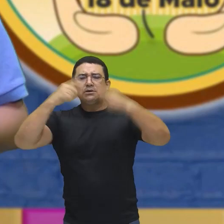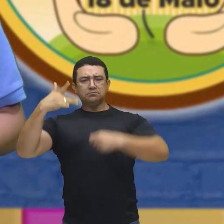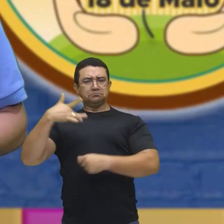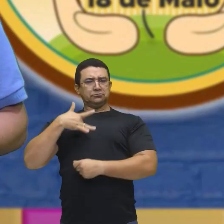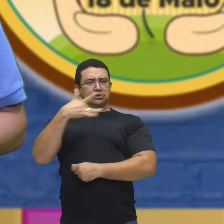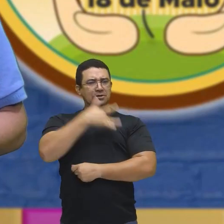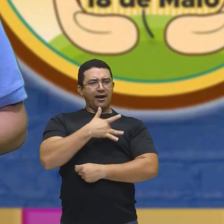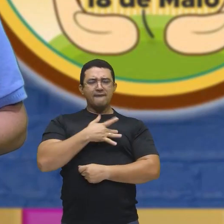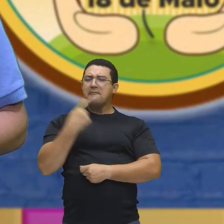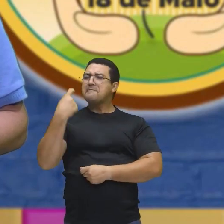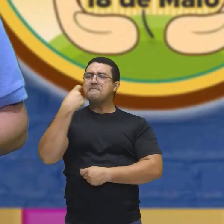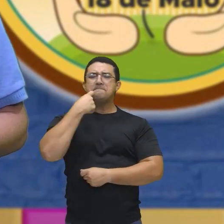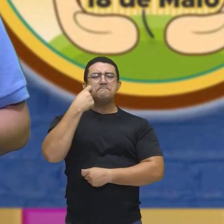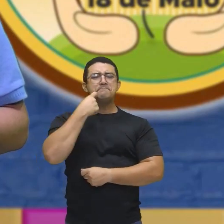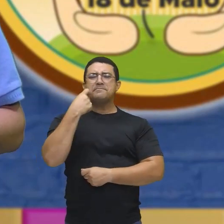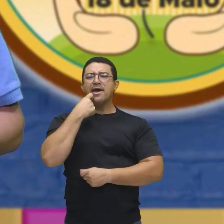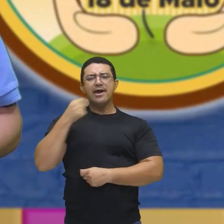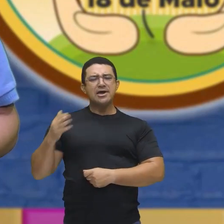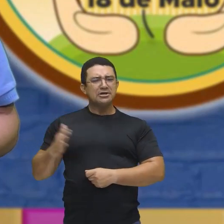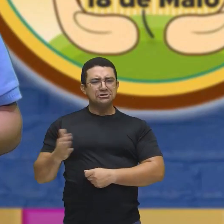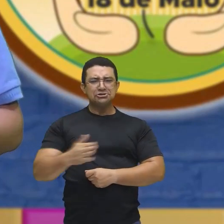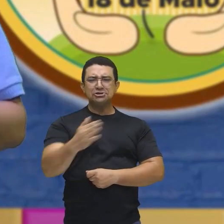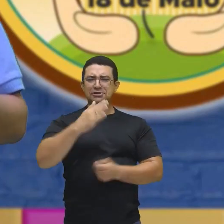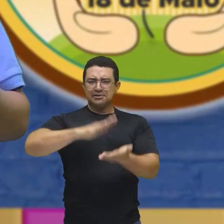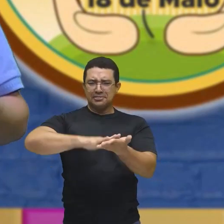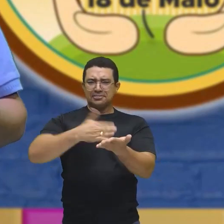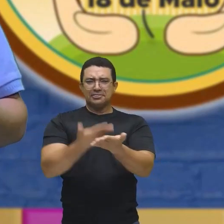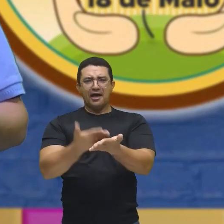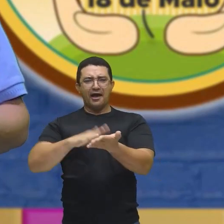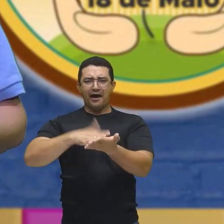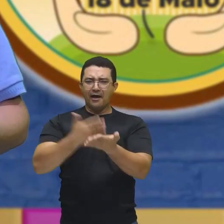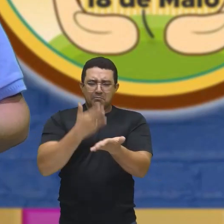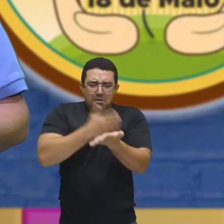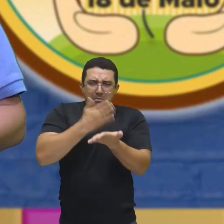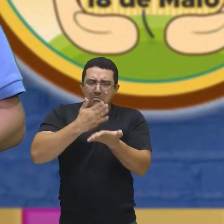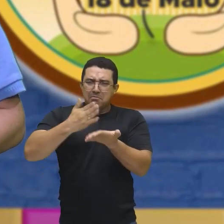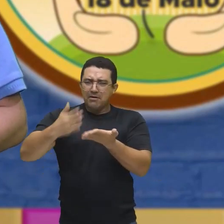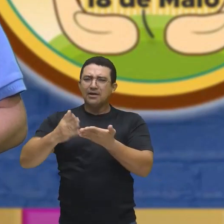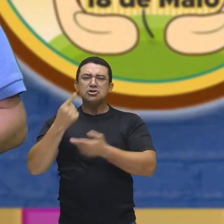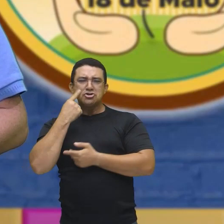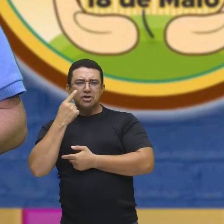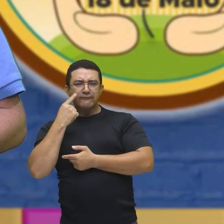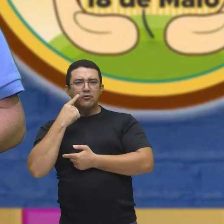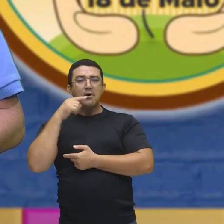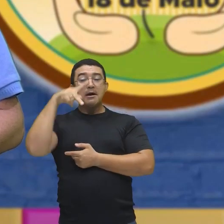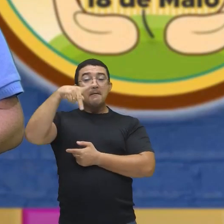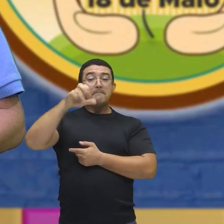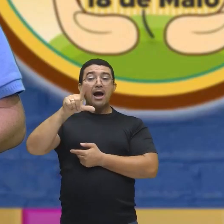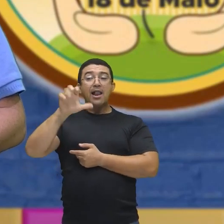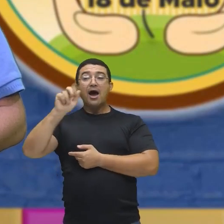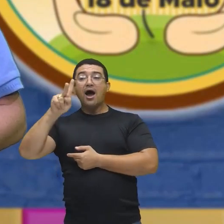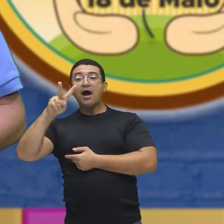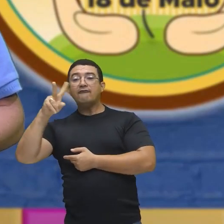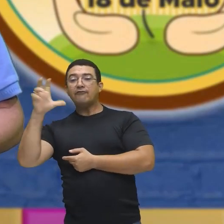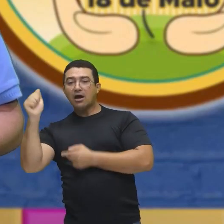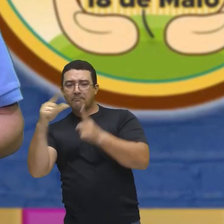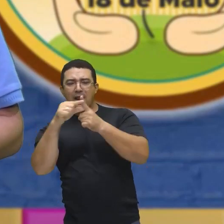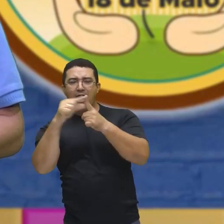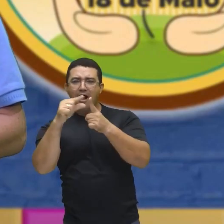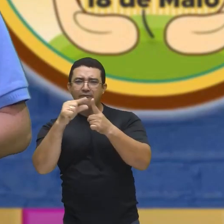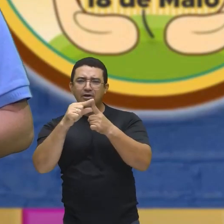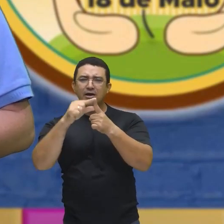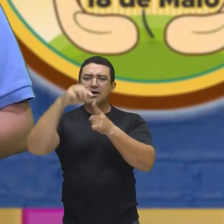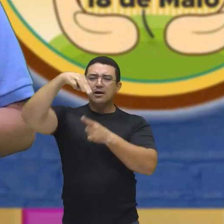um peixe assado, um peixe muqueado? Alguém já ouviu falar da palavra muqueado? Vocês que estão aí nos